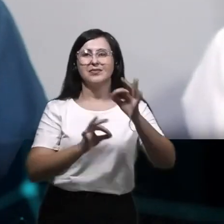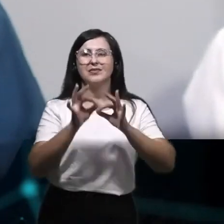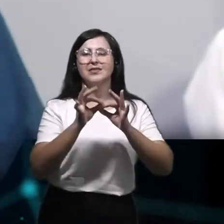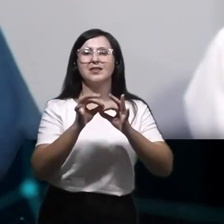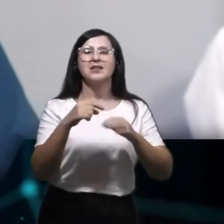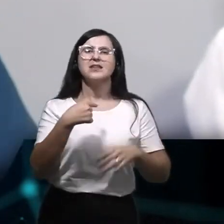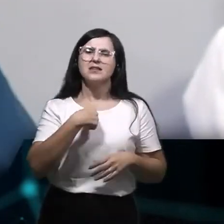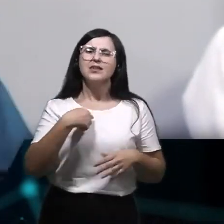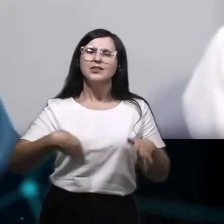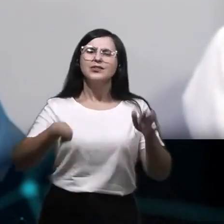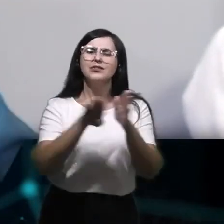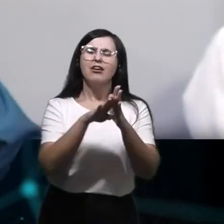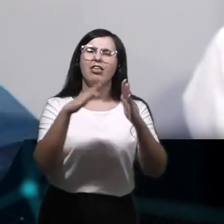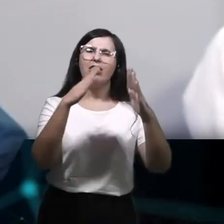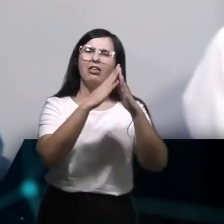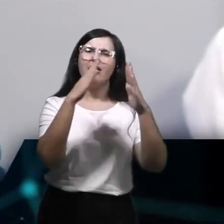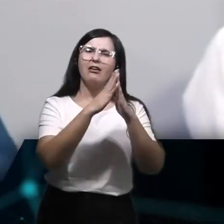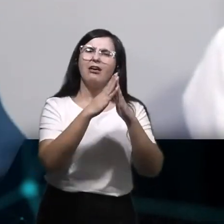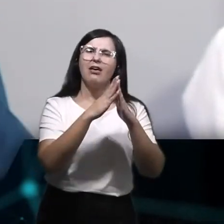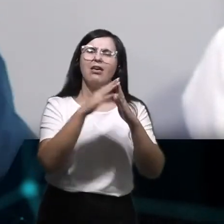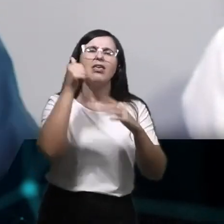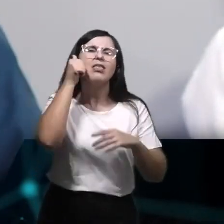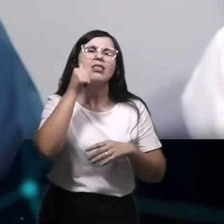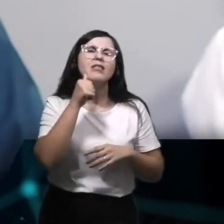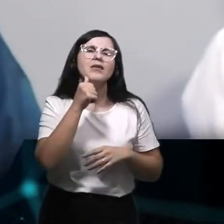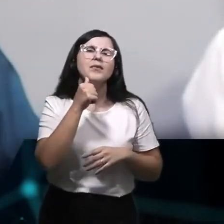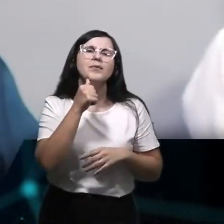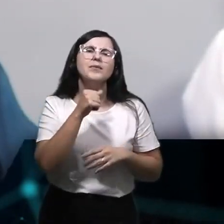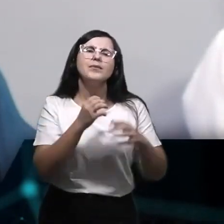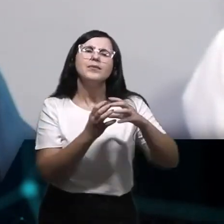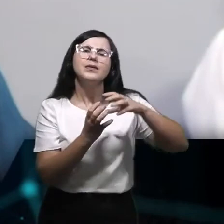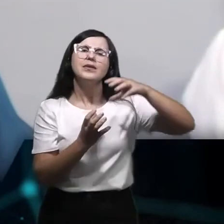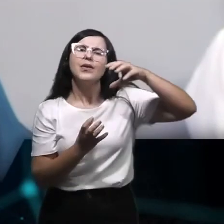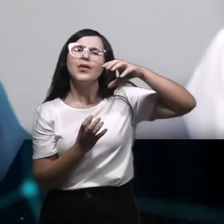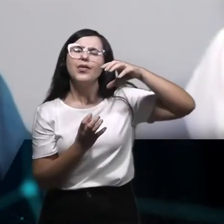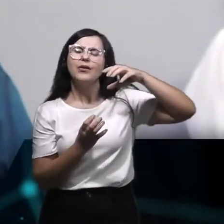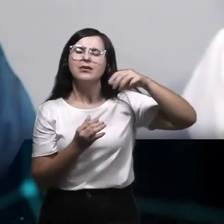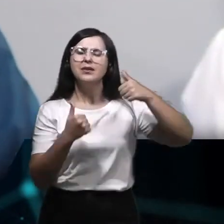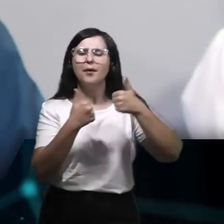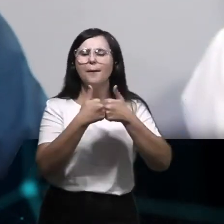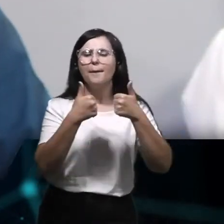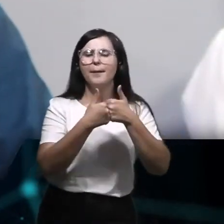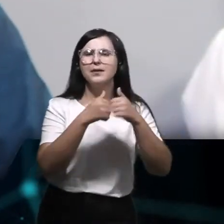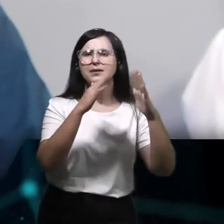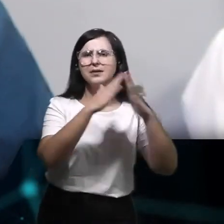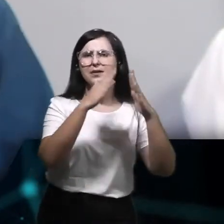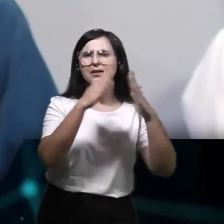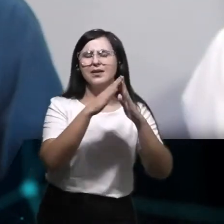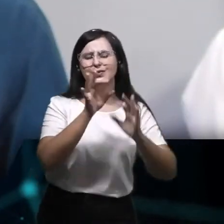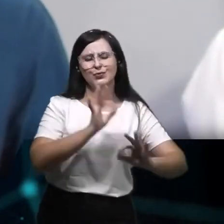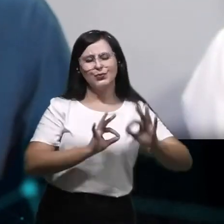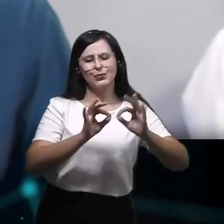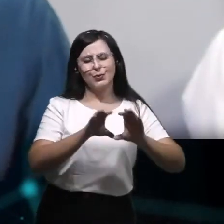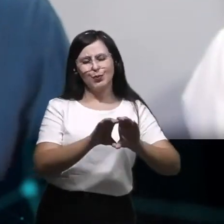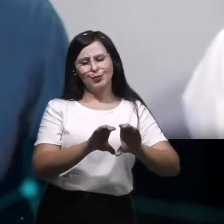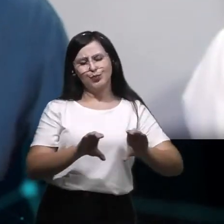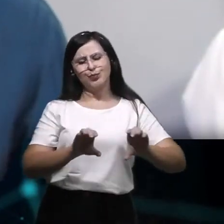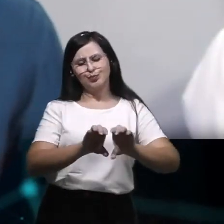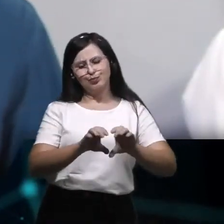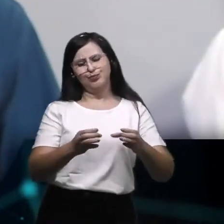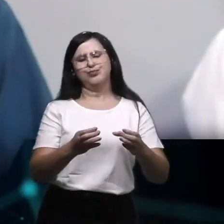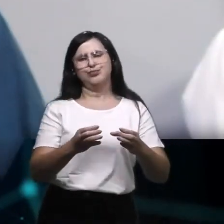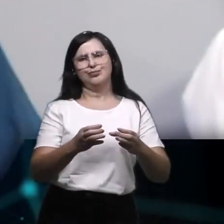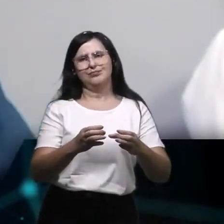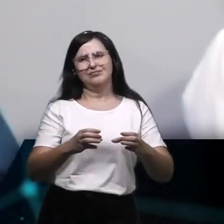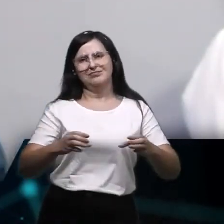fazer campanha. Uma senhora estava ajeitando o saneamento que estava estourado a céu aberto ali